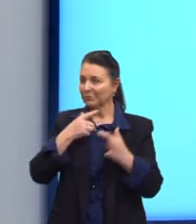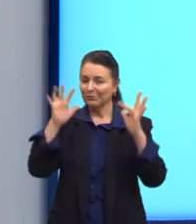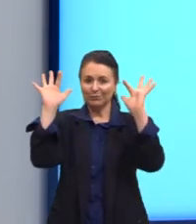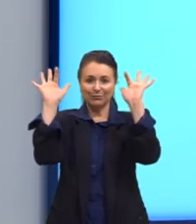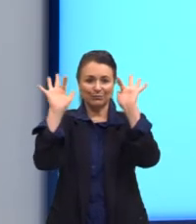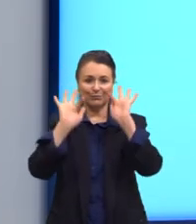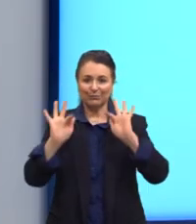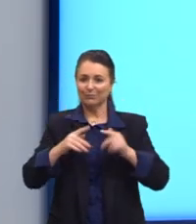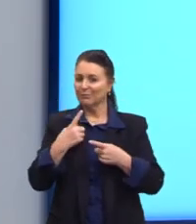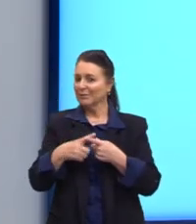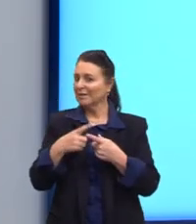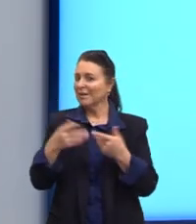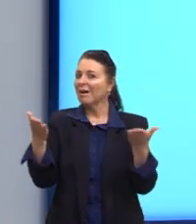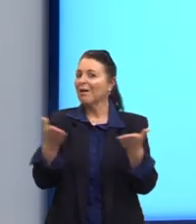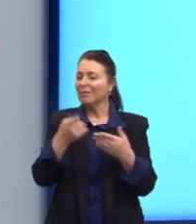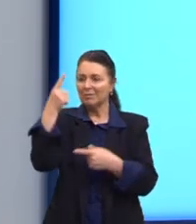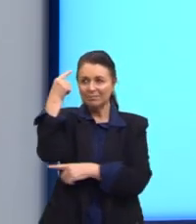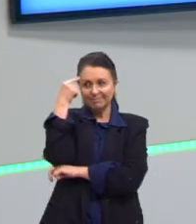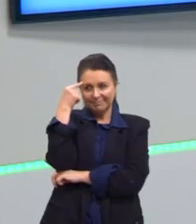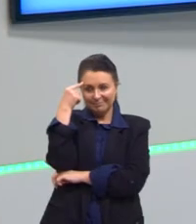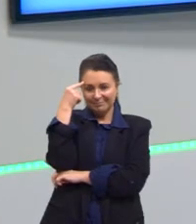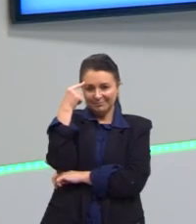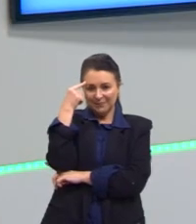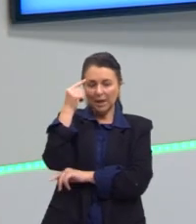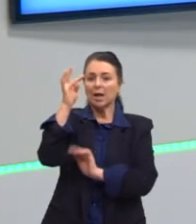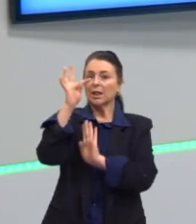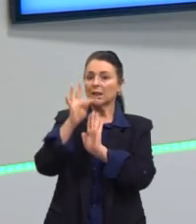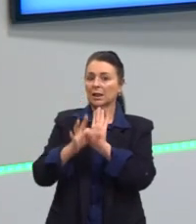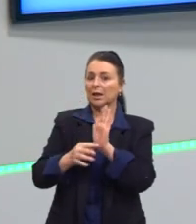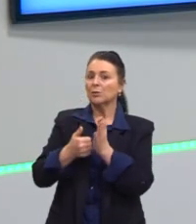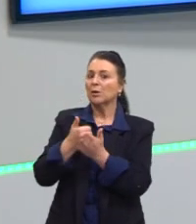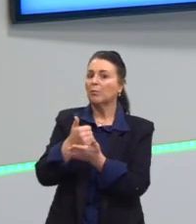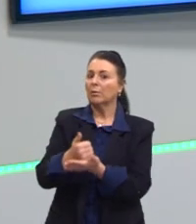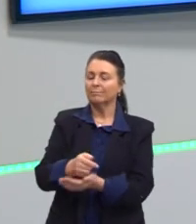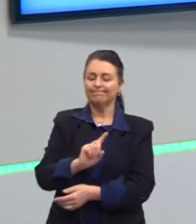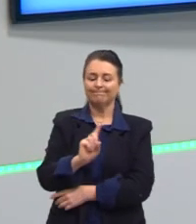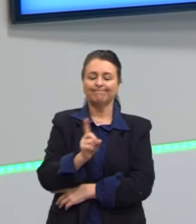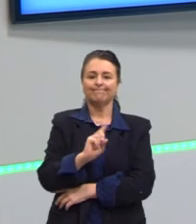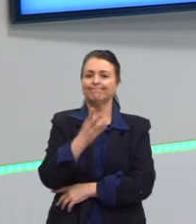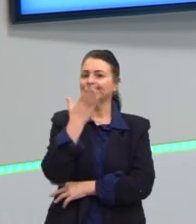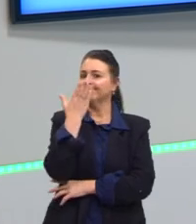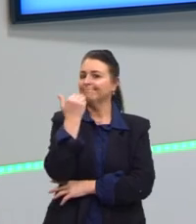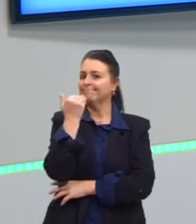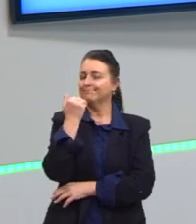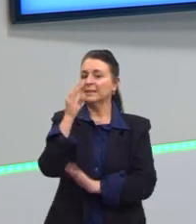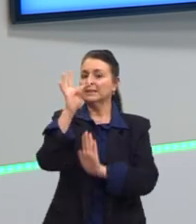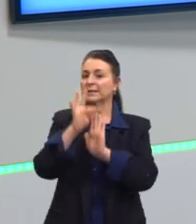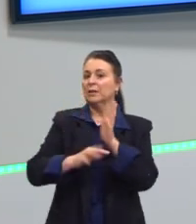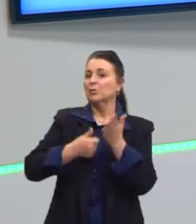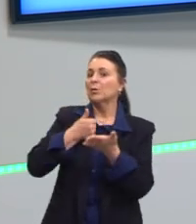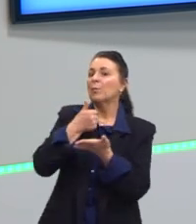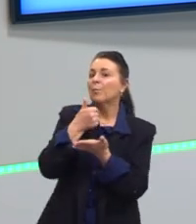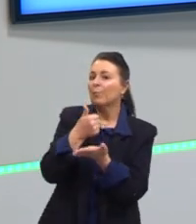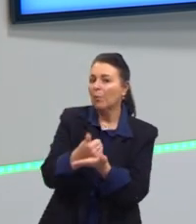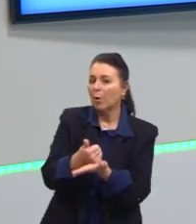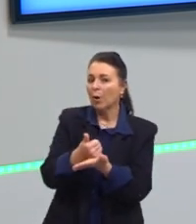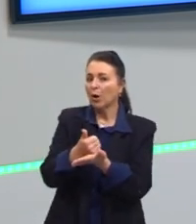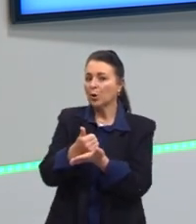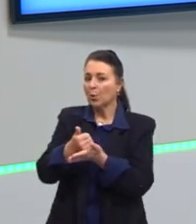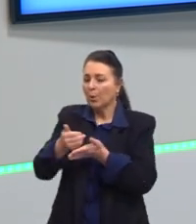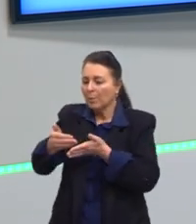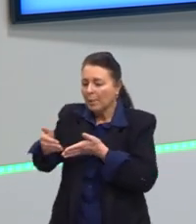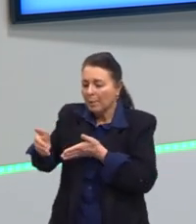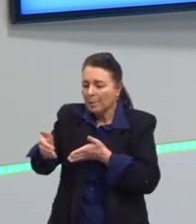porque agora ele está pensando texto de apoio não é para comer texto de apoio é para direcionar